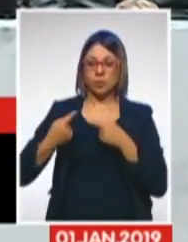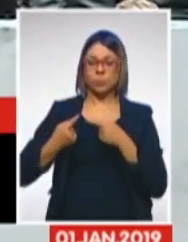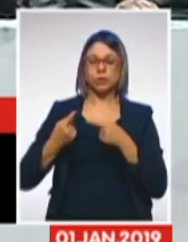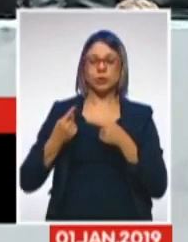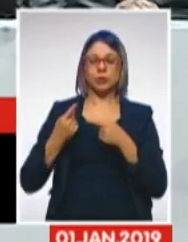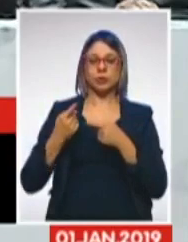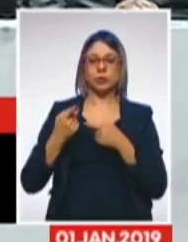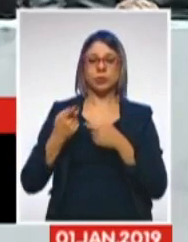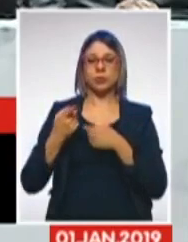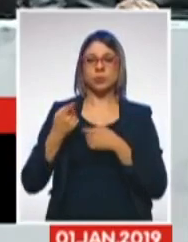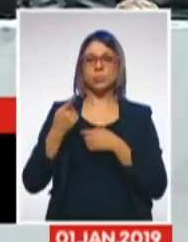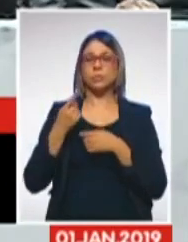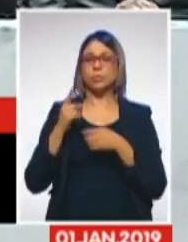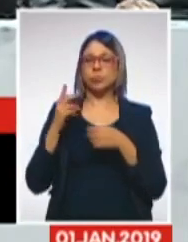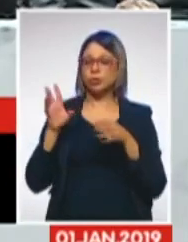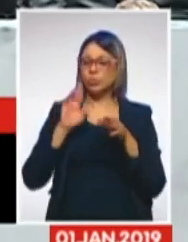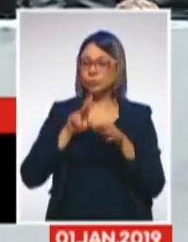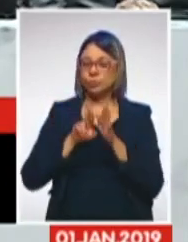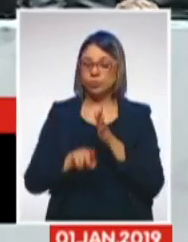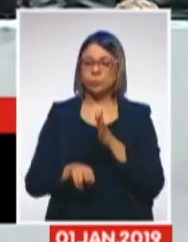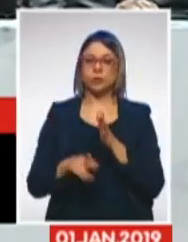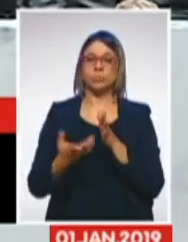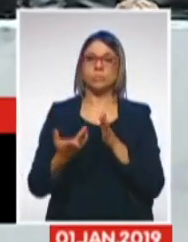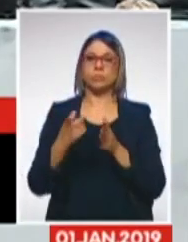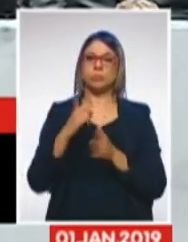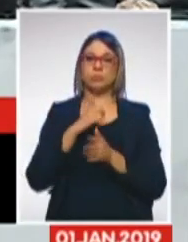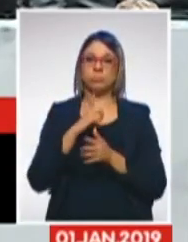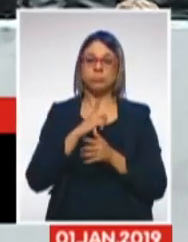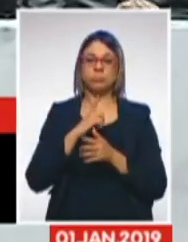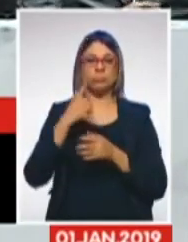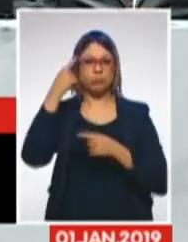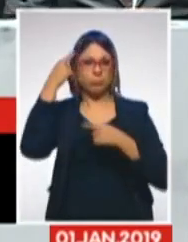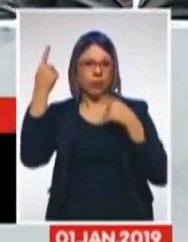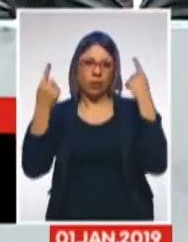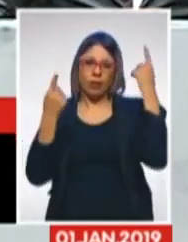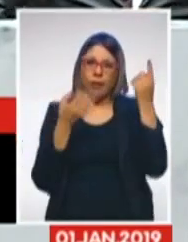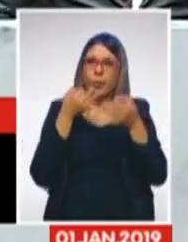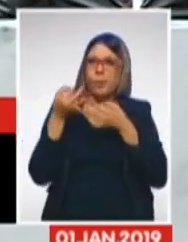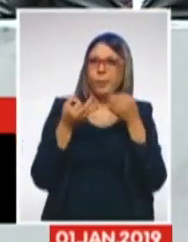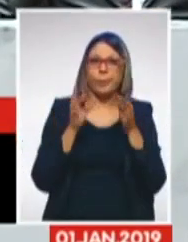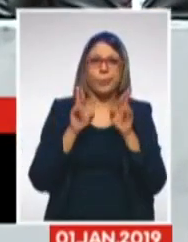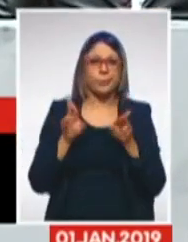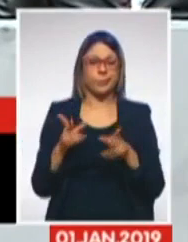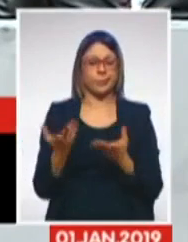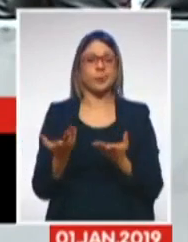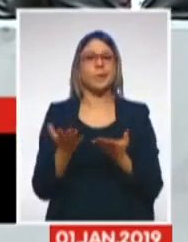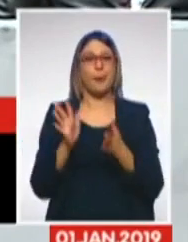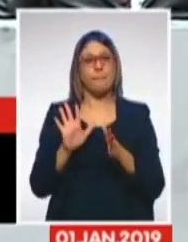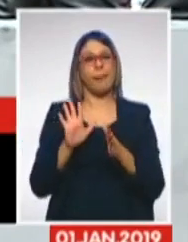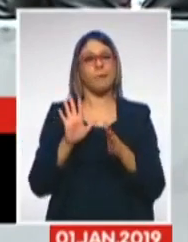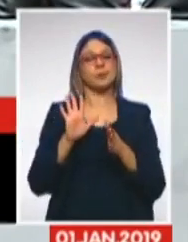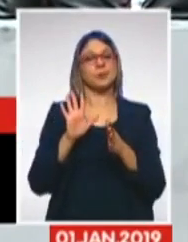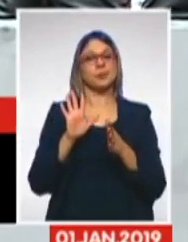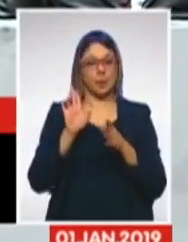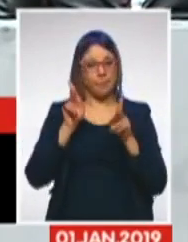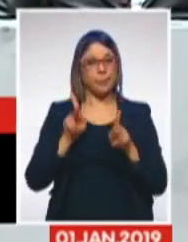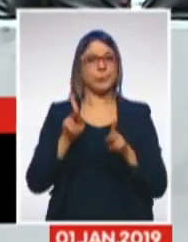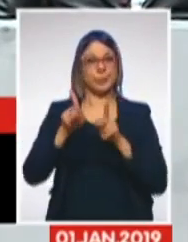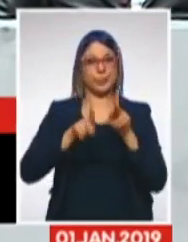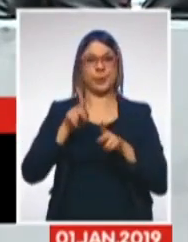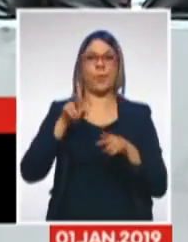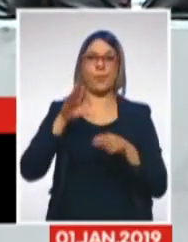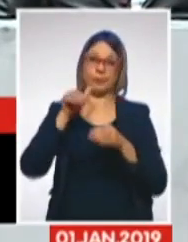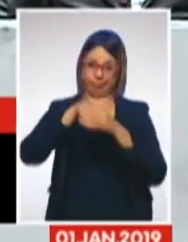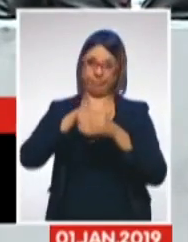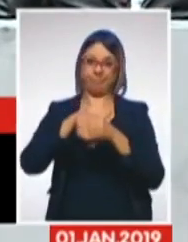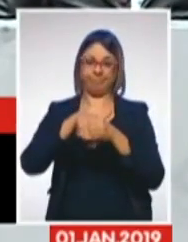as mais variadas posições ideológicas escolhidos pelo voto popular em Minas Gerais. Nos